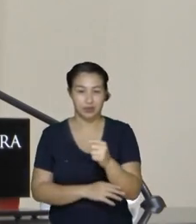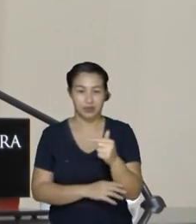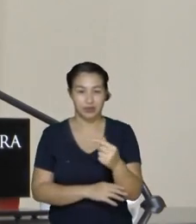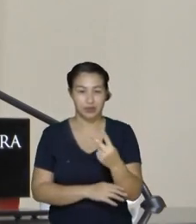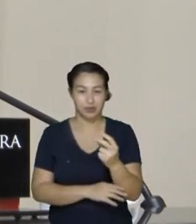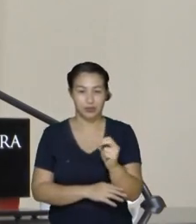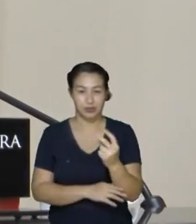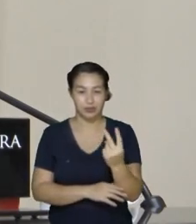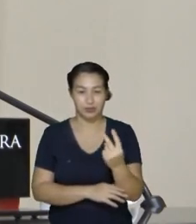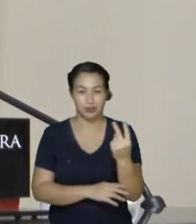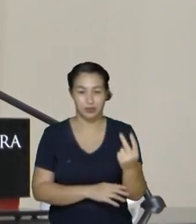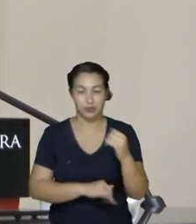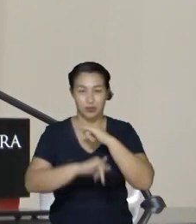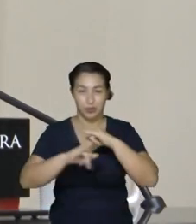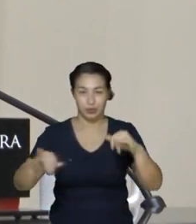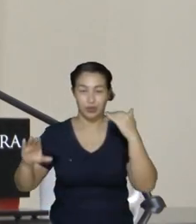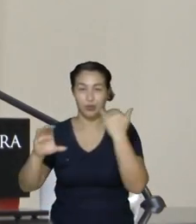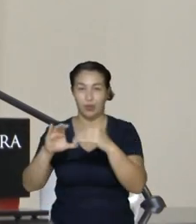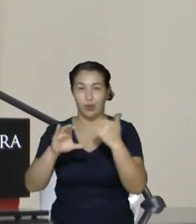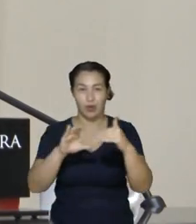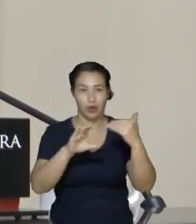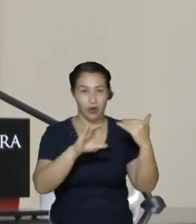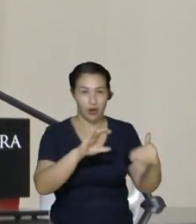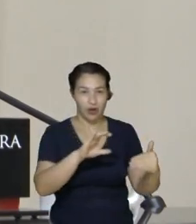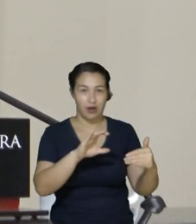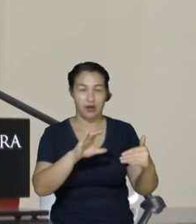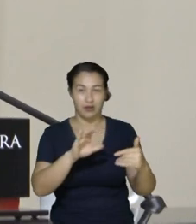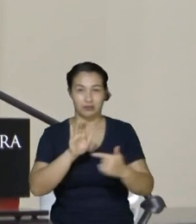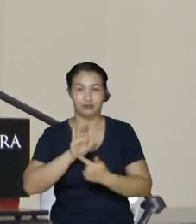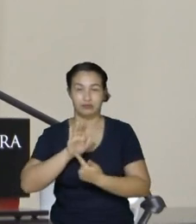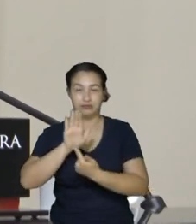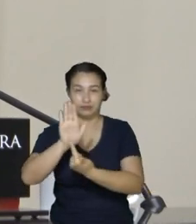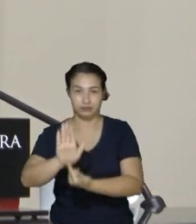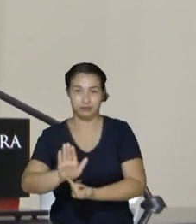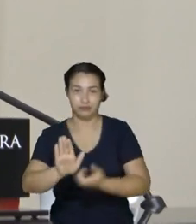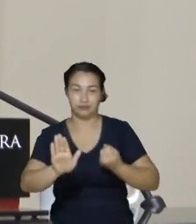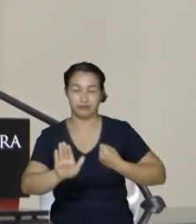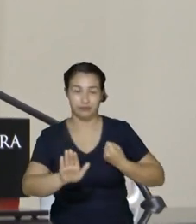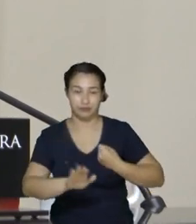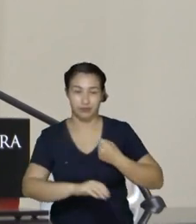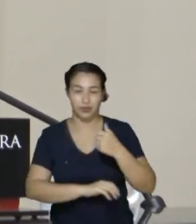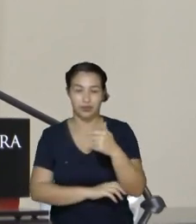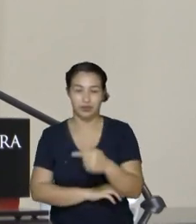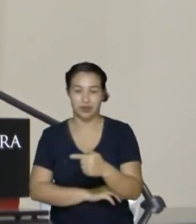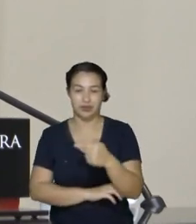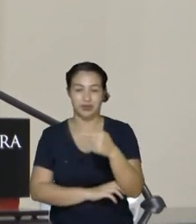1677 a 1687/2022 e comunicou que encaminhará aos destinatários as indicações números